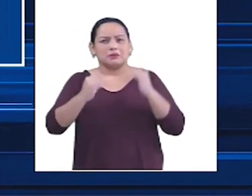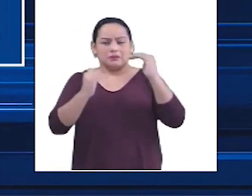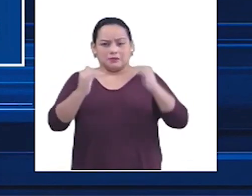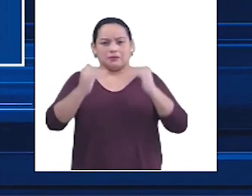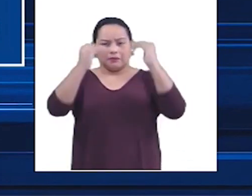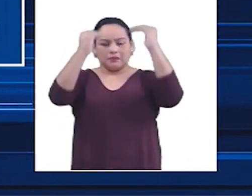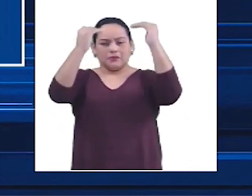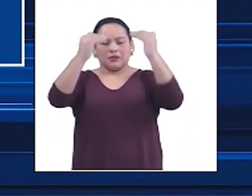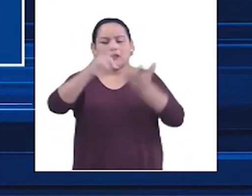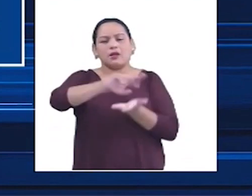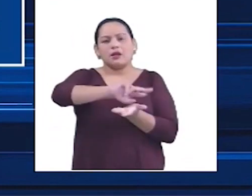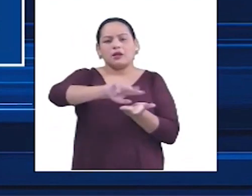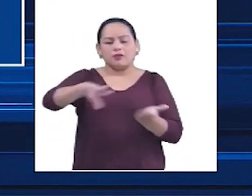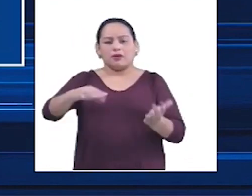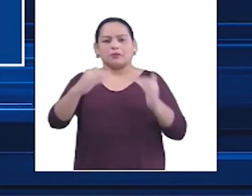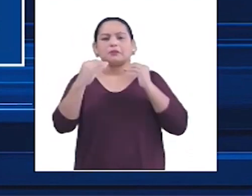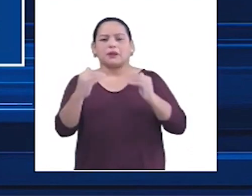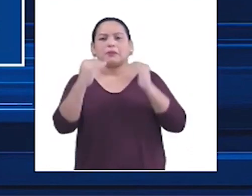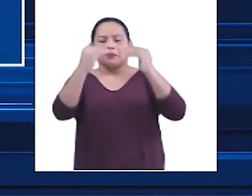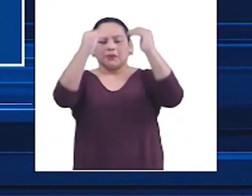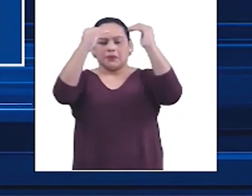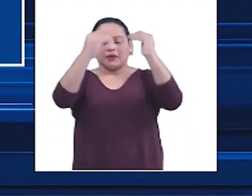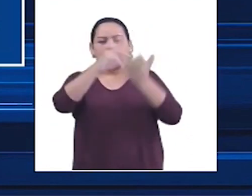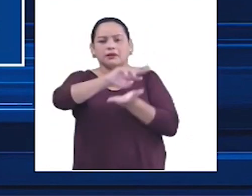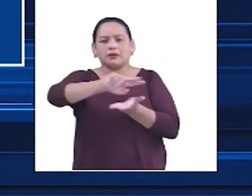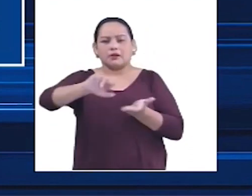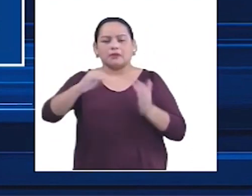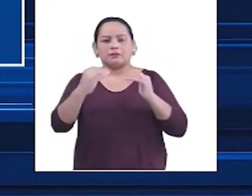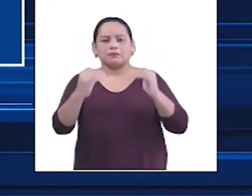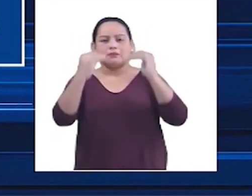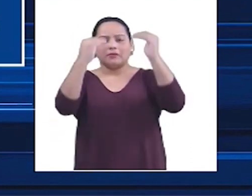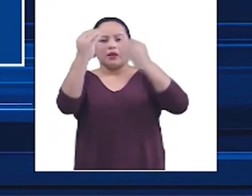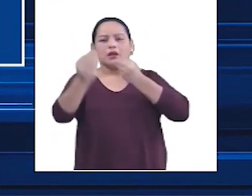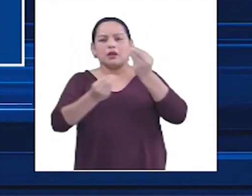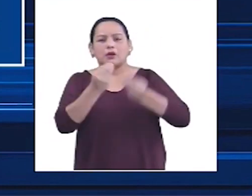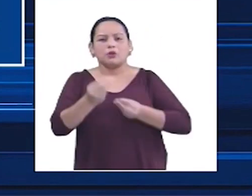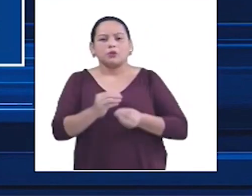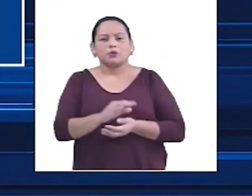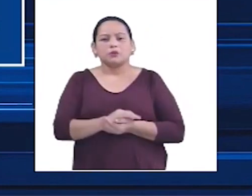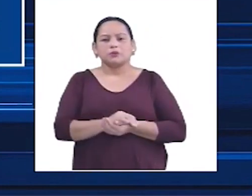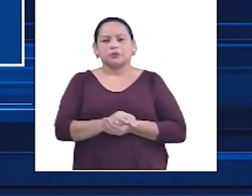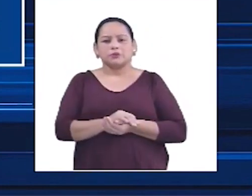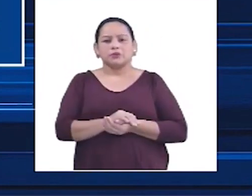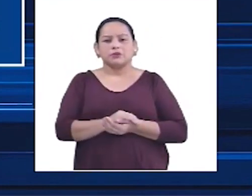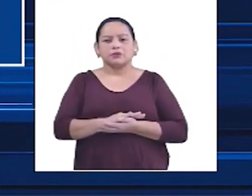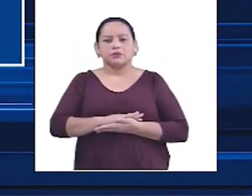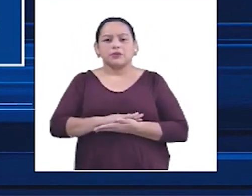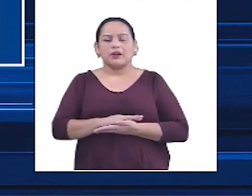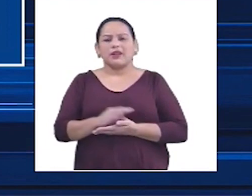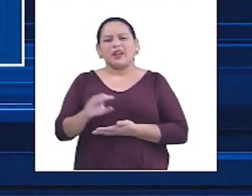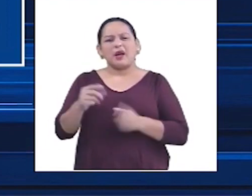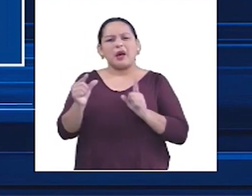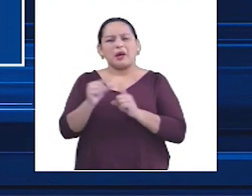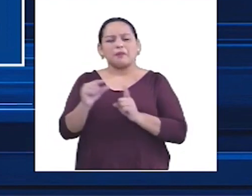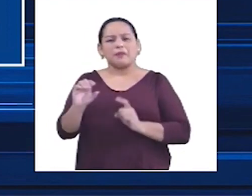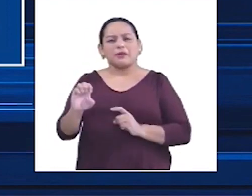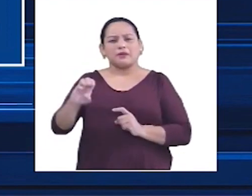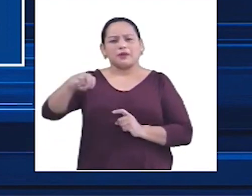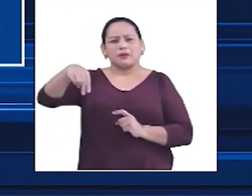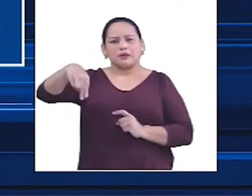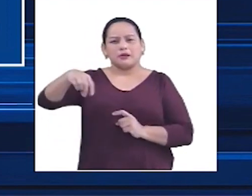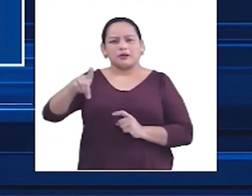os mais altos níveis, então são vários níveis, né? Os mais altos níveis de endemic species, né, que